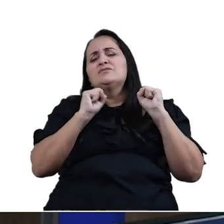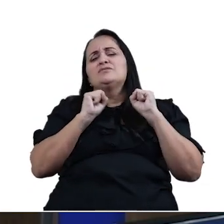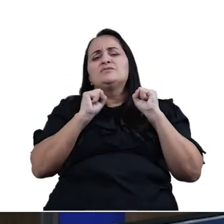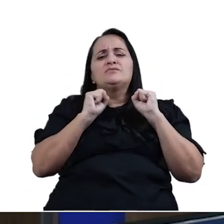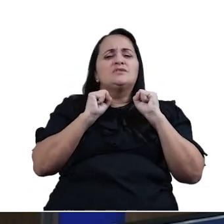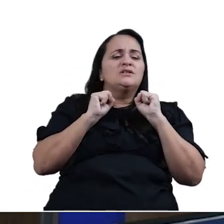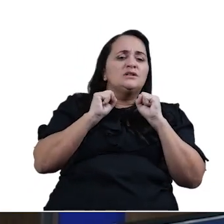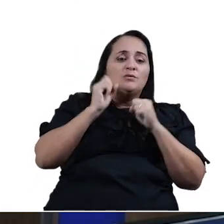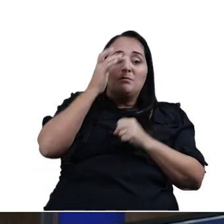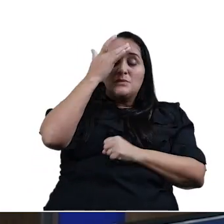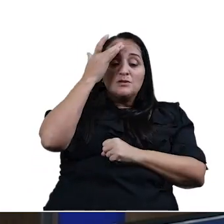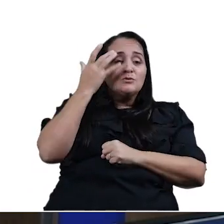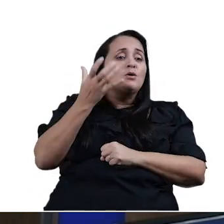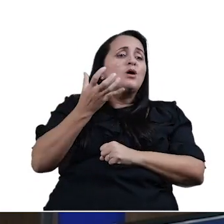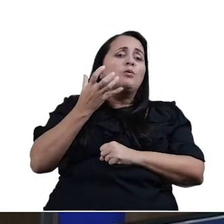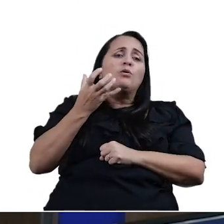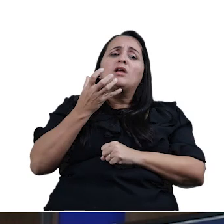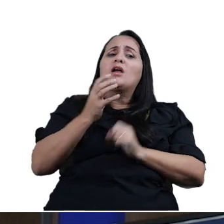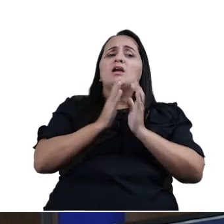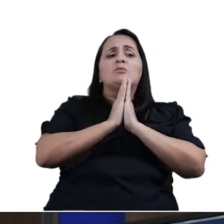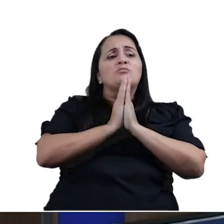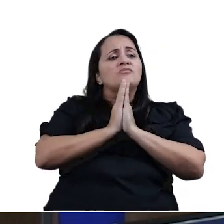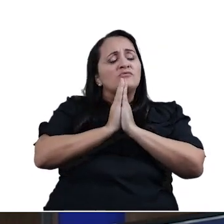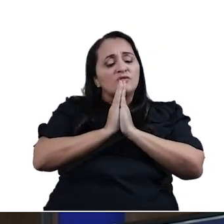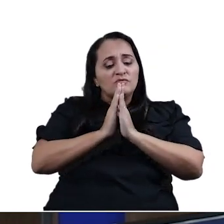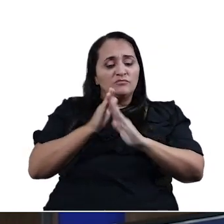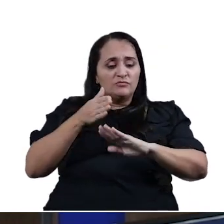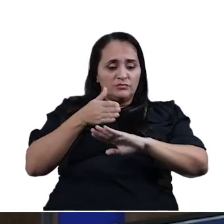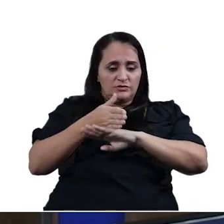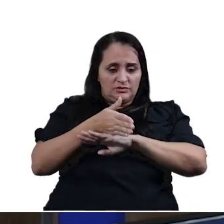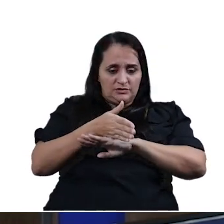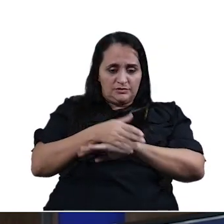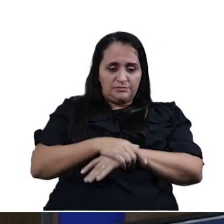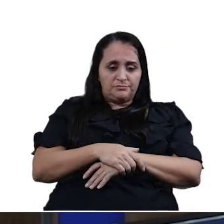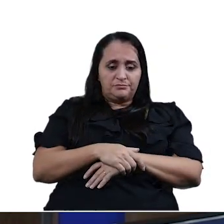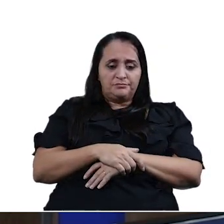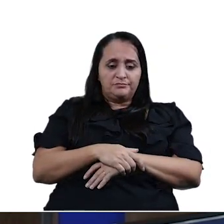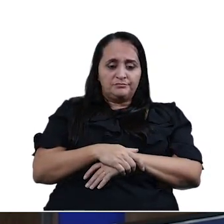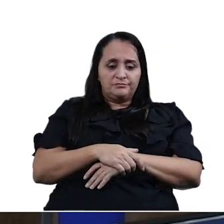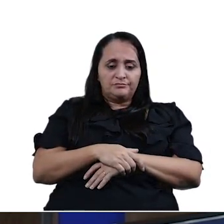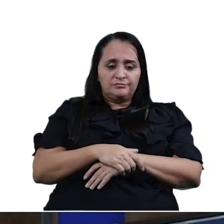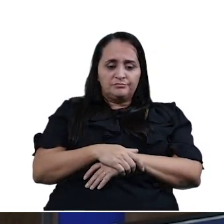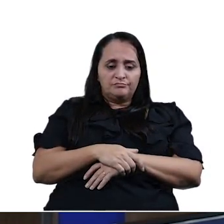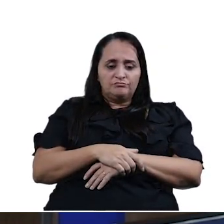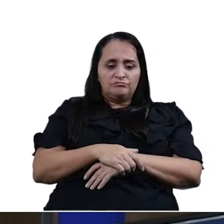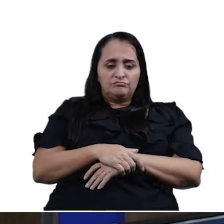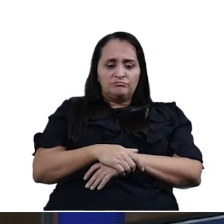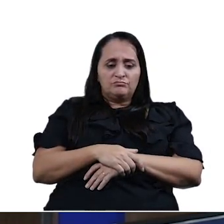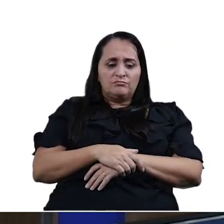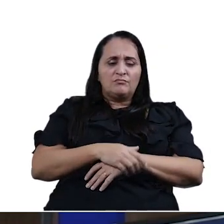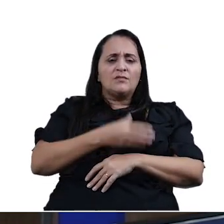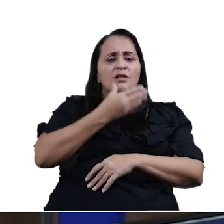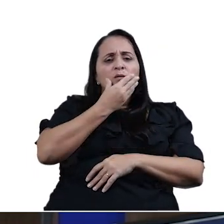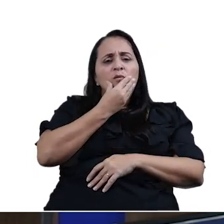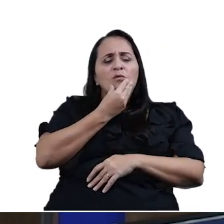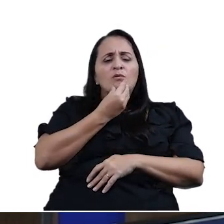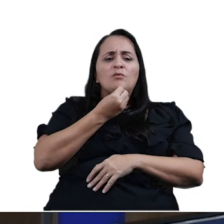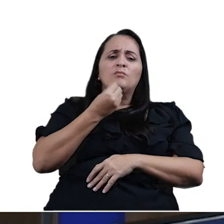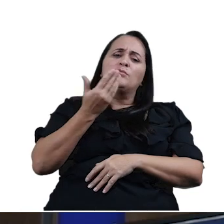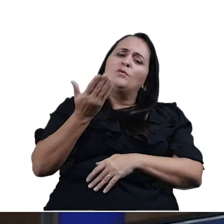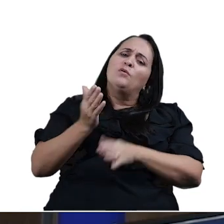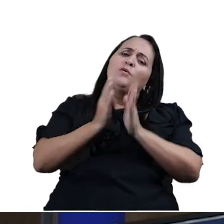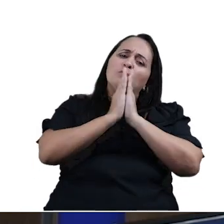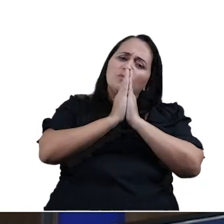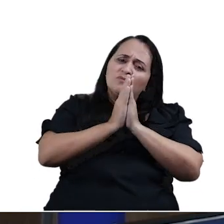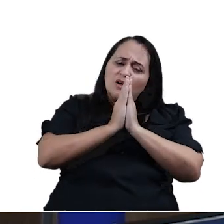pessoa queria porque queria um quarto. Essa pessoinha estava aqui, ó. Falou com o dono do hotel, por